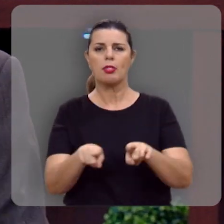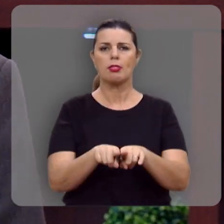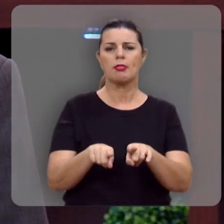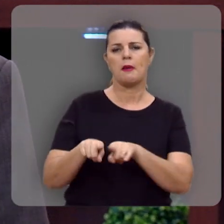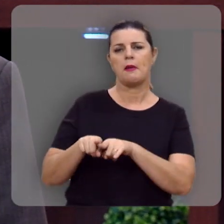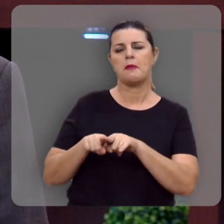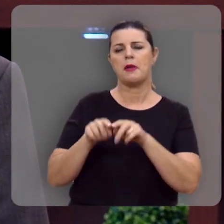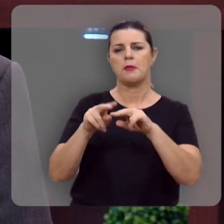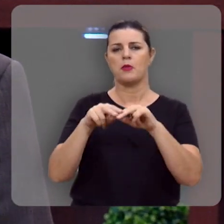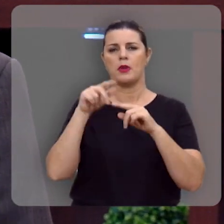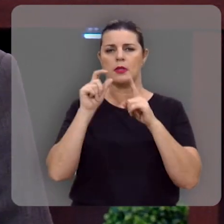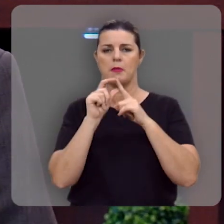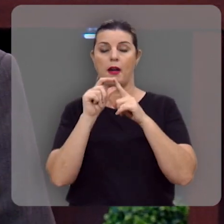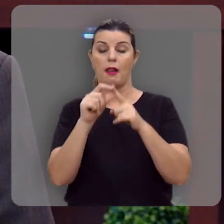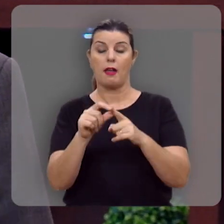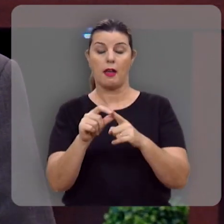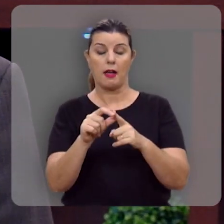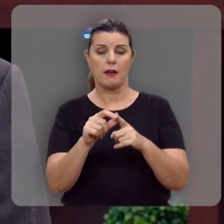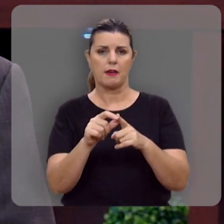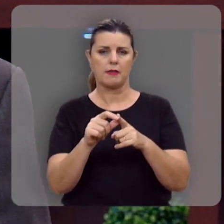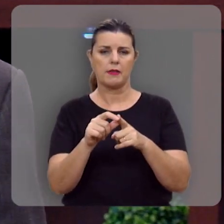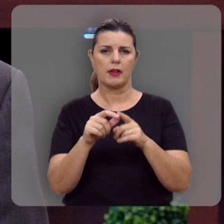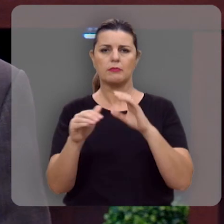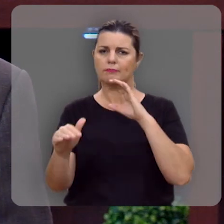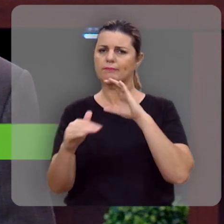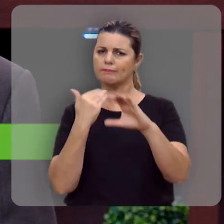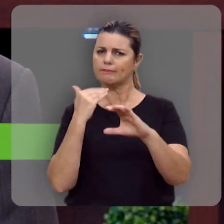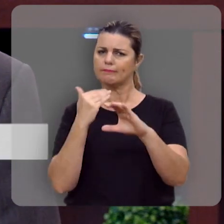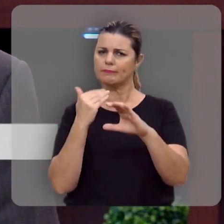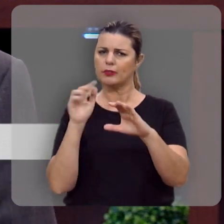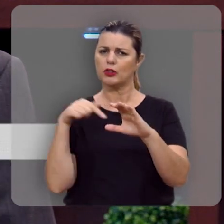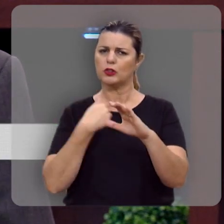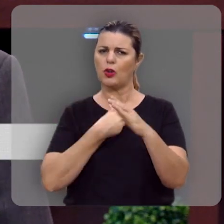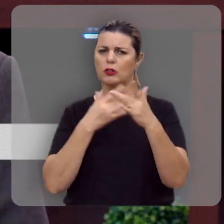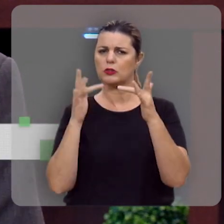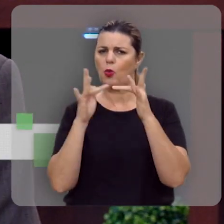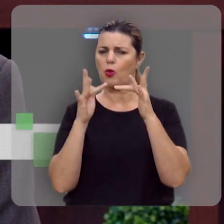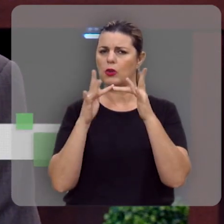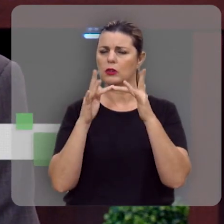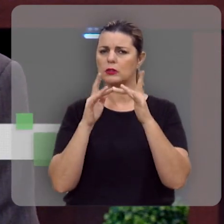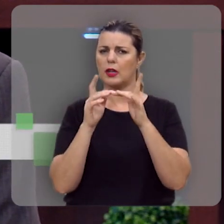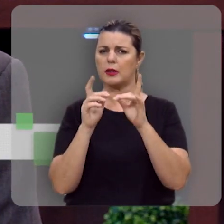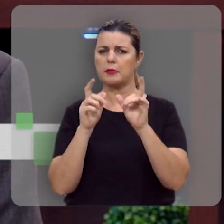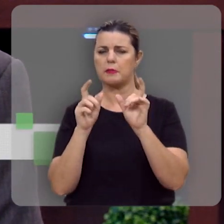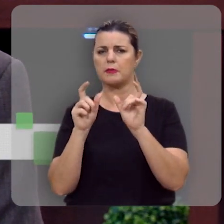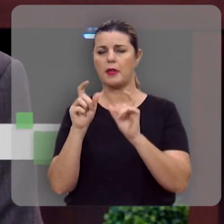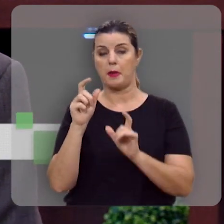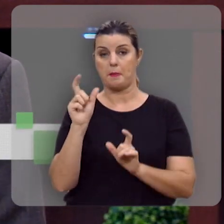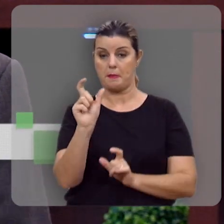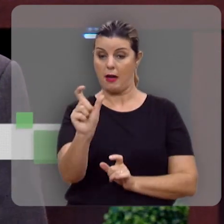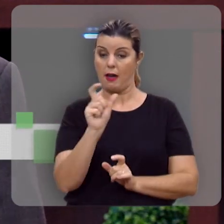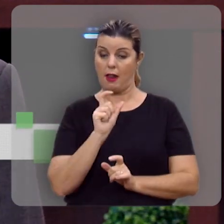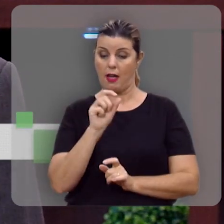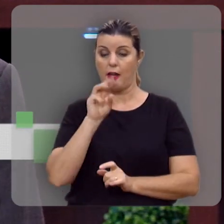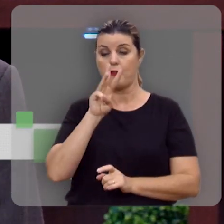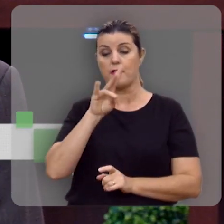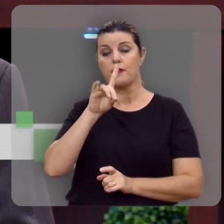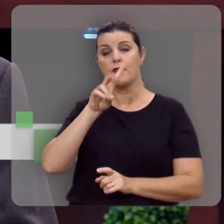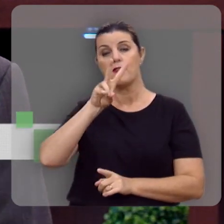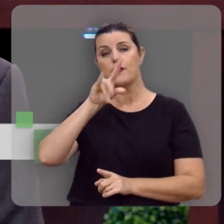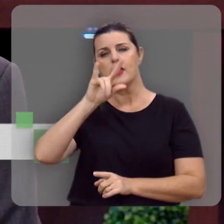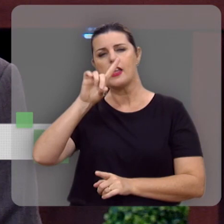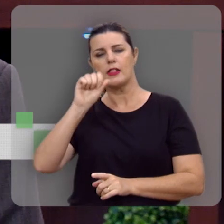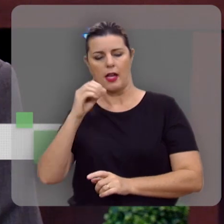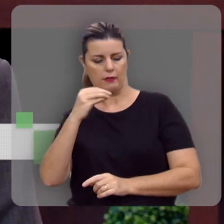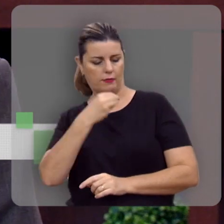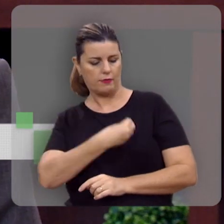abençoadas por essa palavra, faz o seguinte, entre em contato conosco, manda a mensagem VIDA para o nosso WhatsApp, o